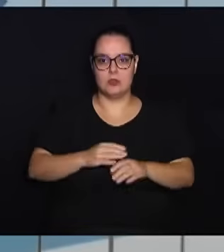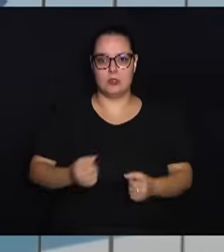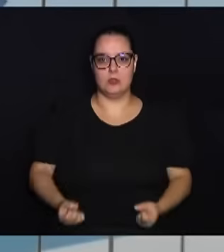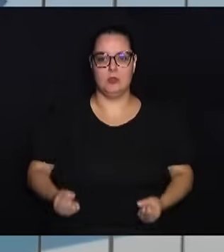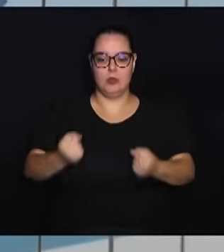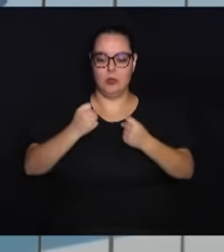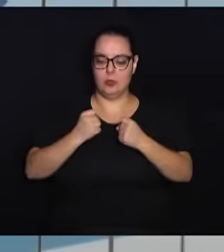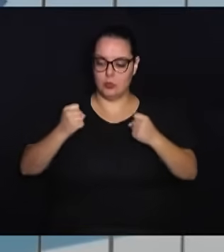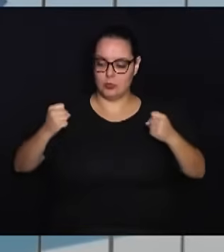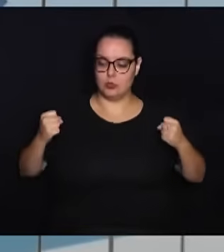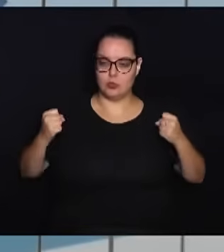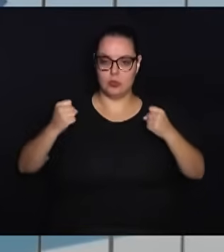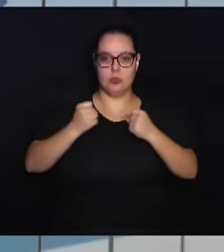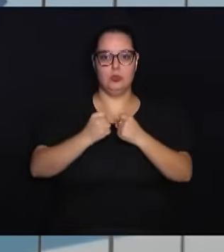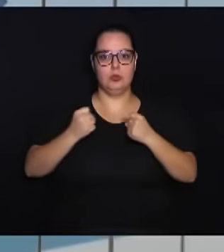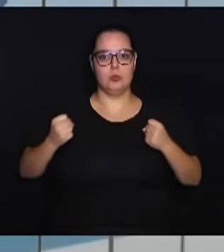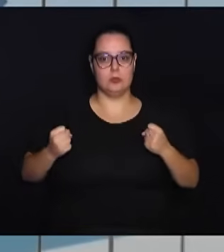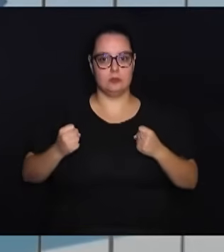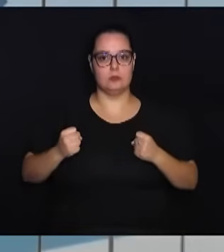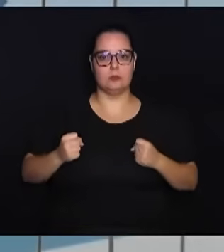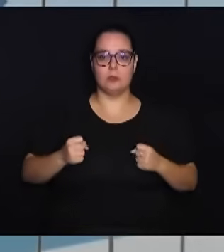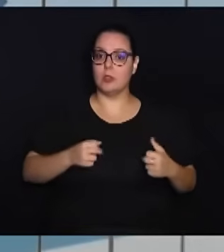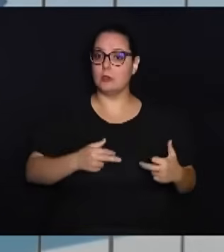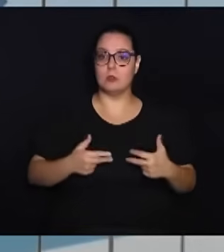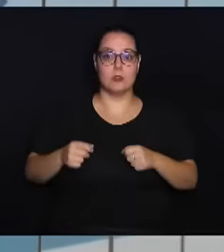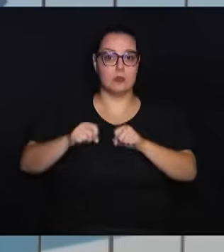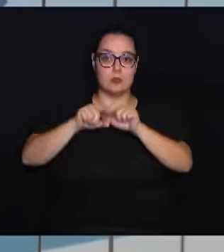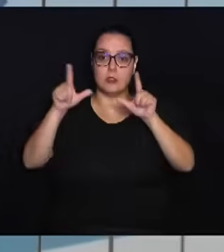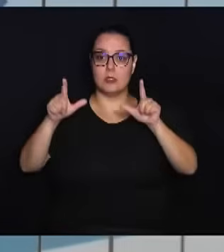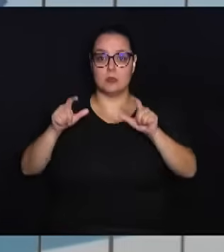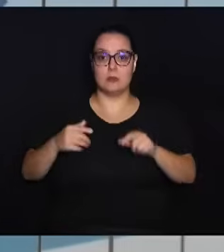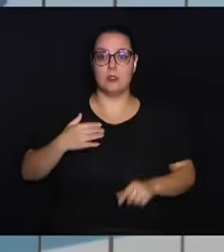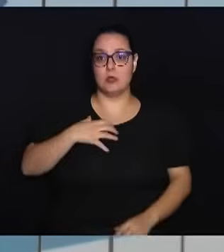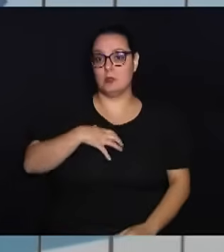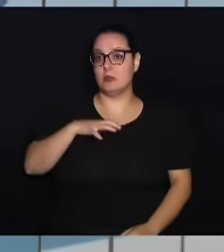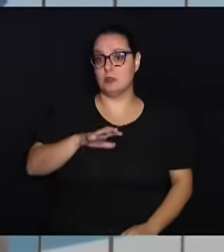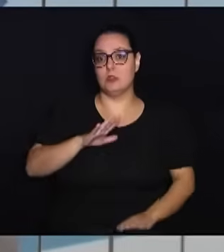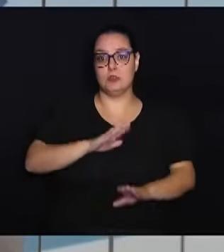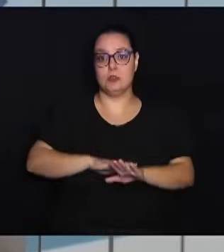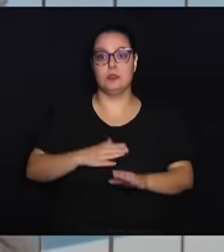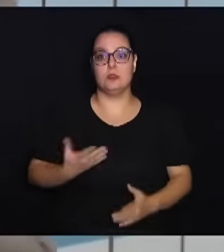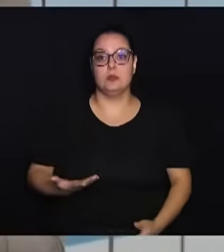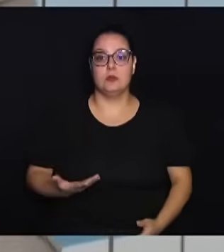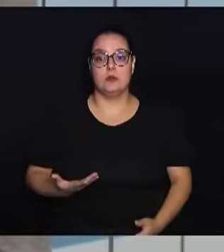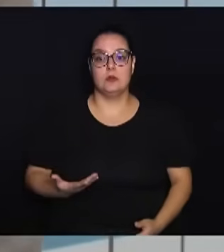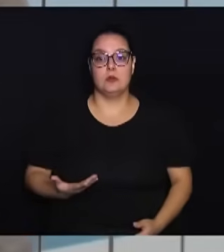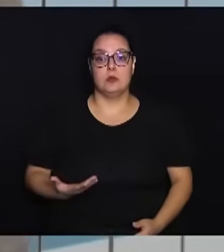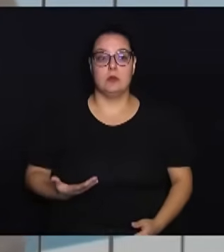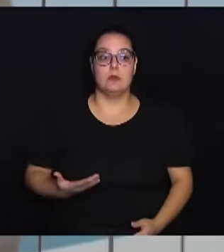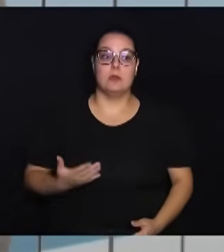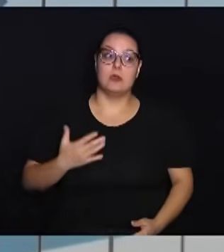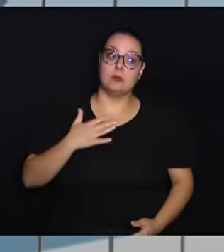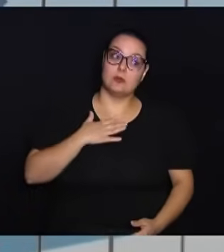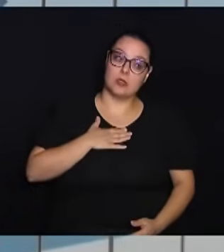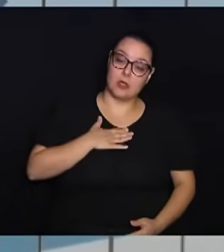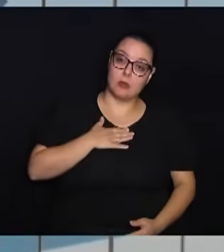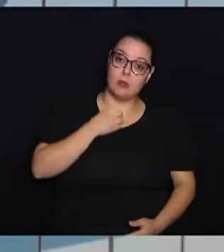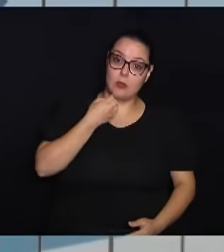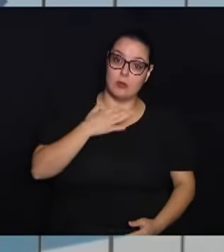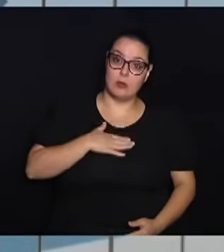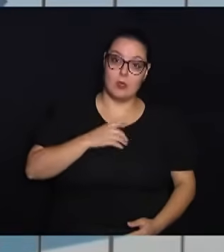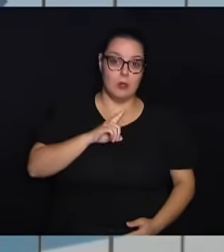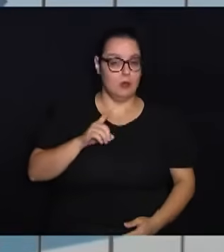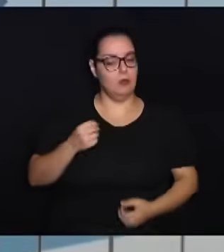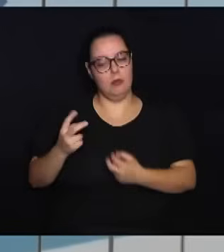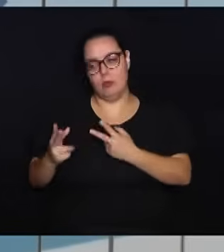né? E aí eu coloquei como padrão de manhã, eu funciono dessa forma. Mas às vezes o que funciona para mim não funciona para outra pessoa.